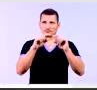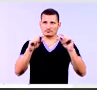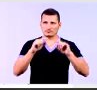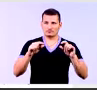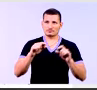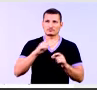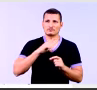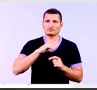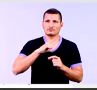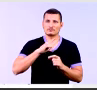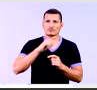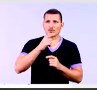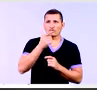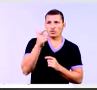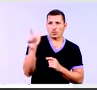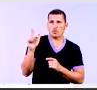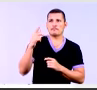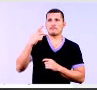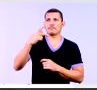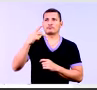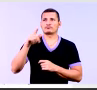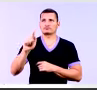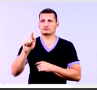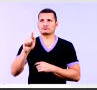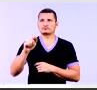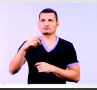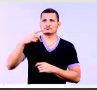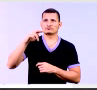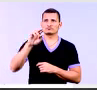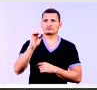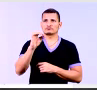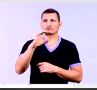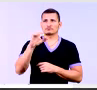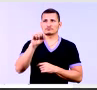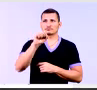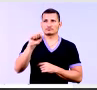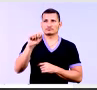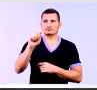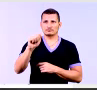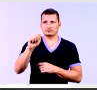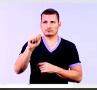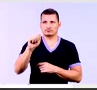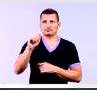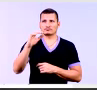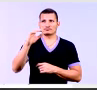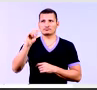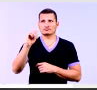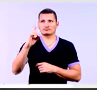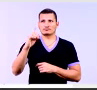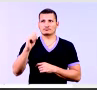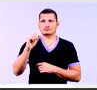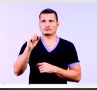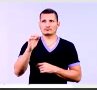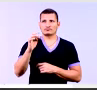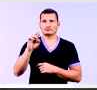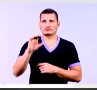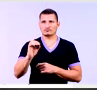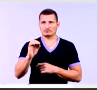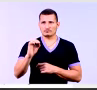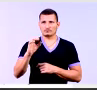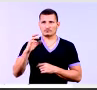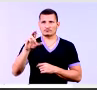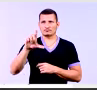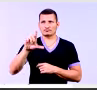uma página chamada Processa Cadastro Cliente.